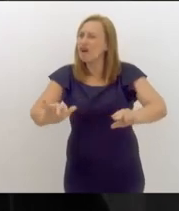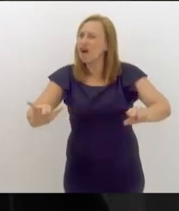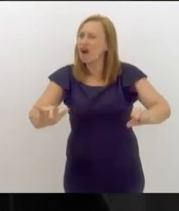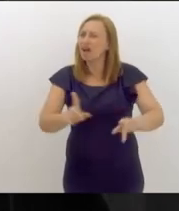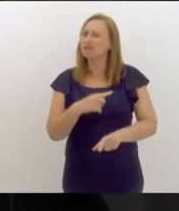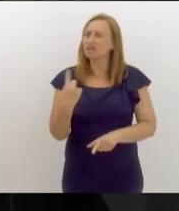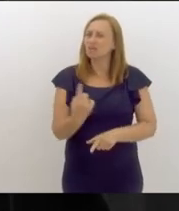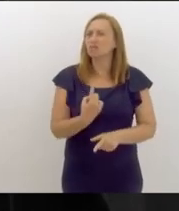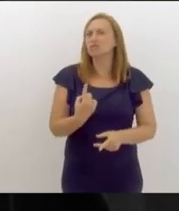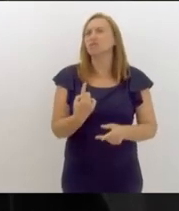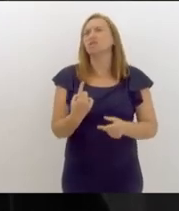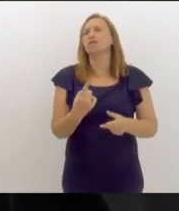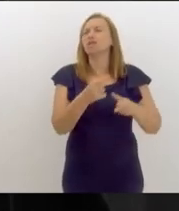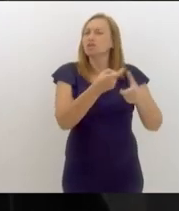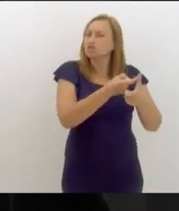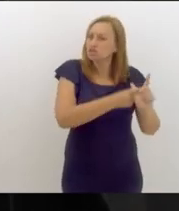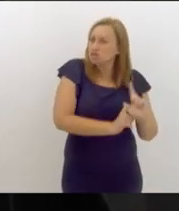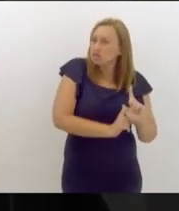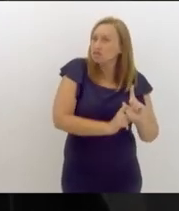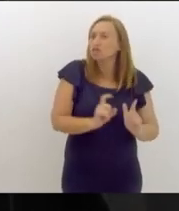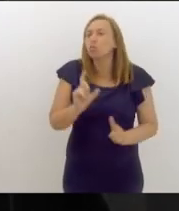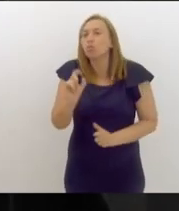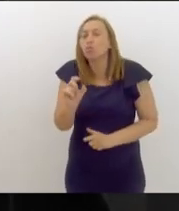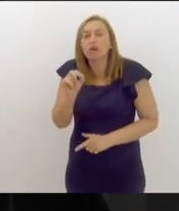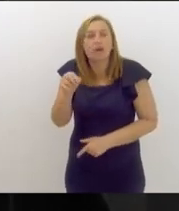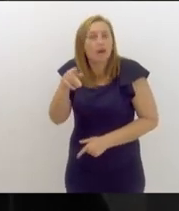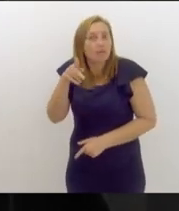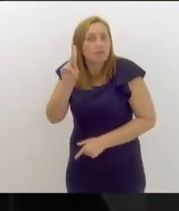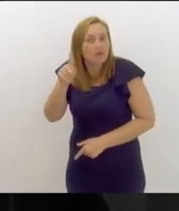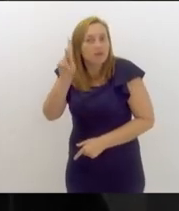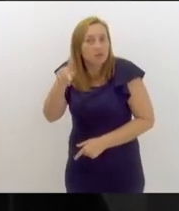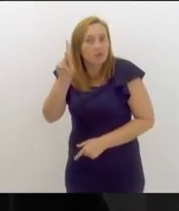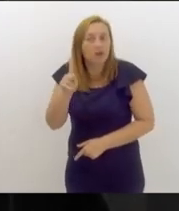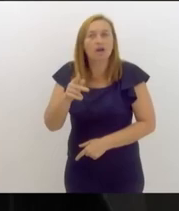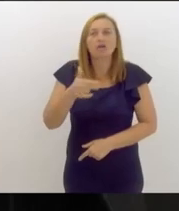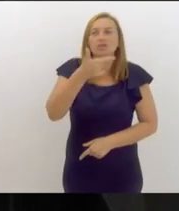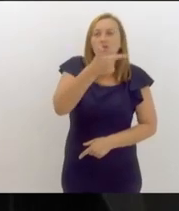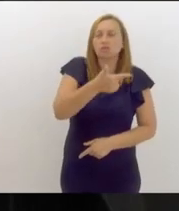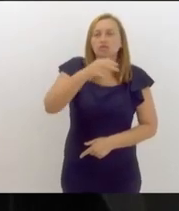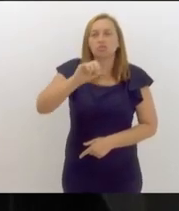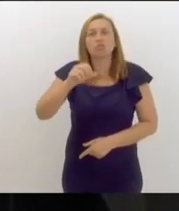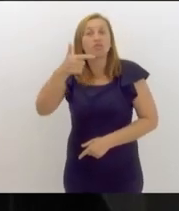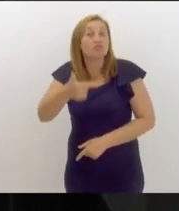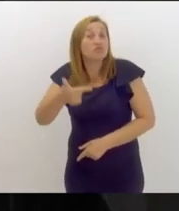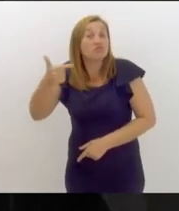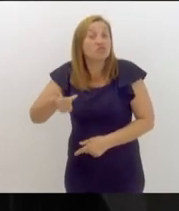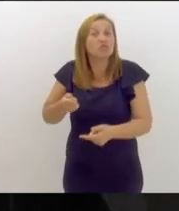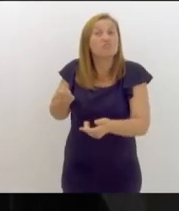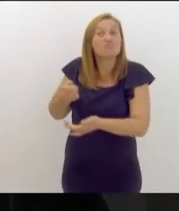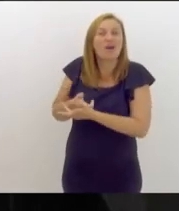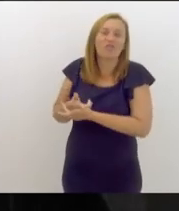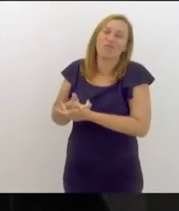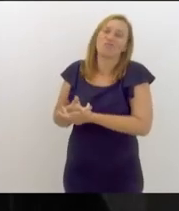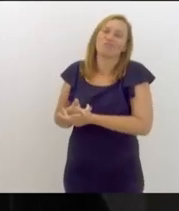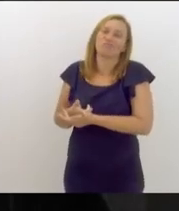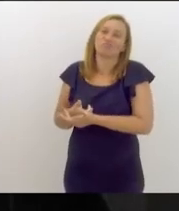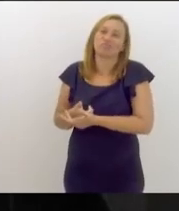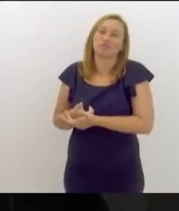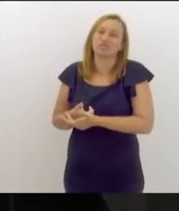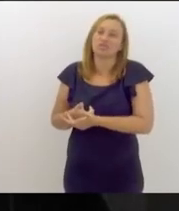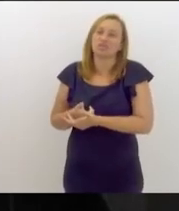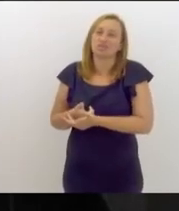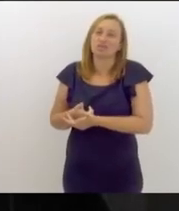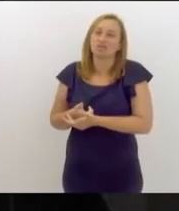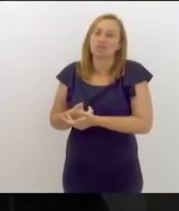nossa dívida e o que a Petrobras em 2022 pagou de